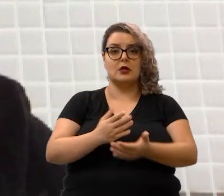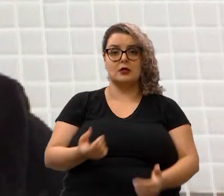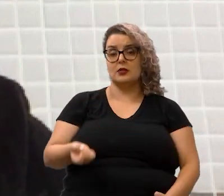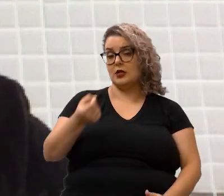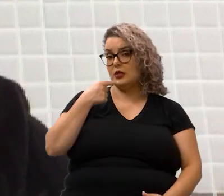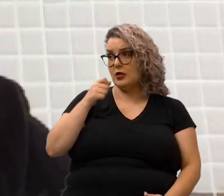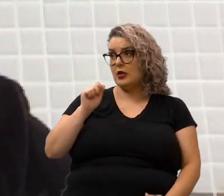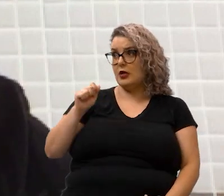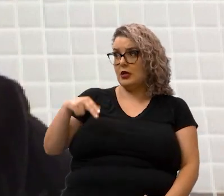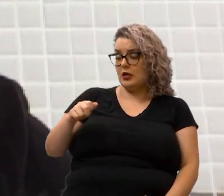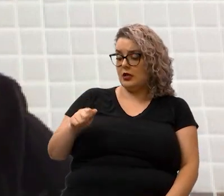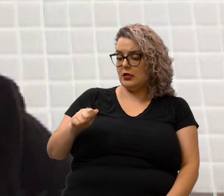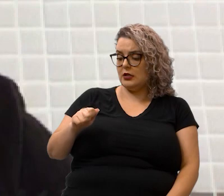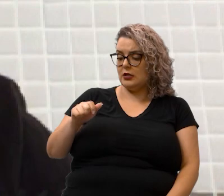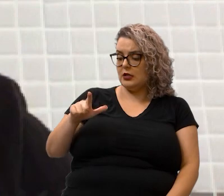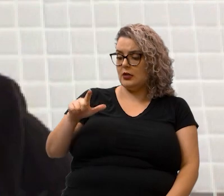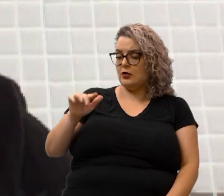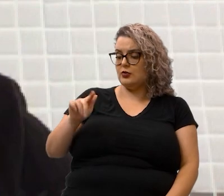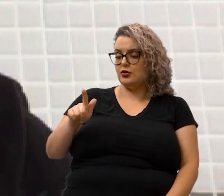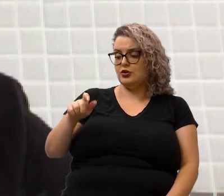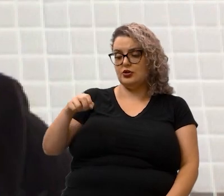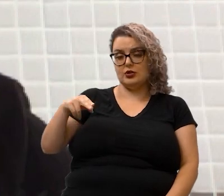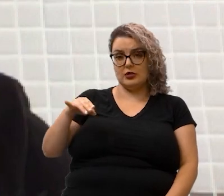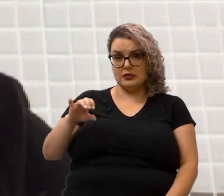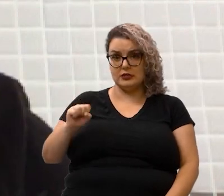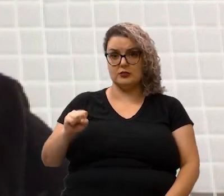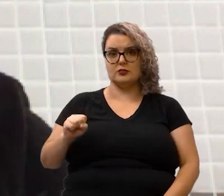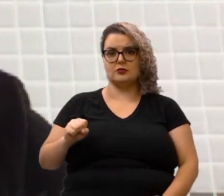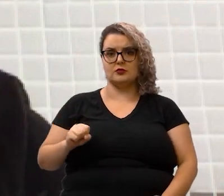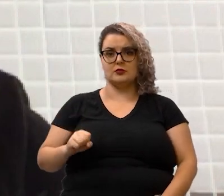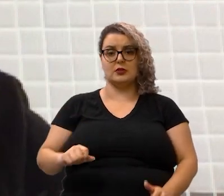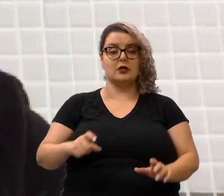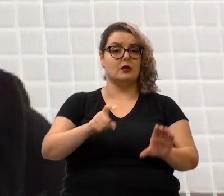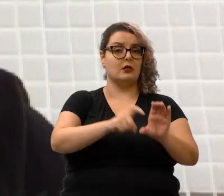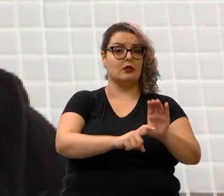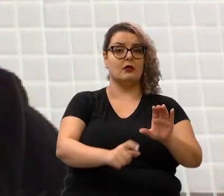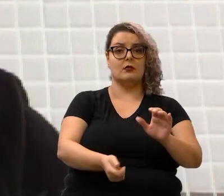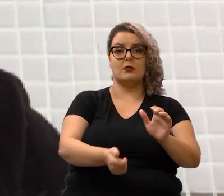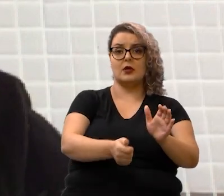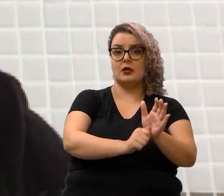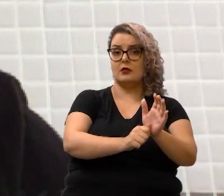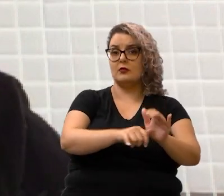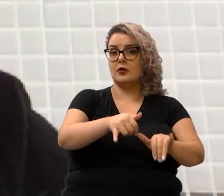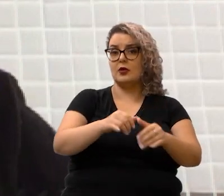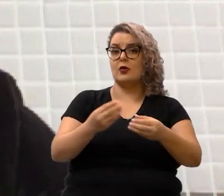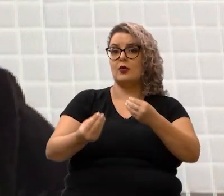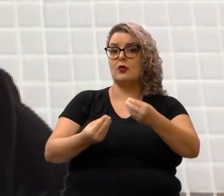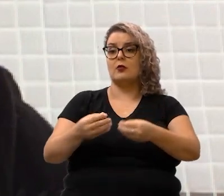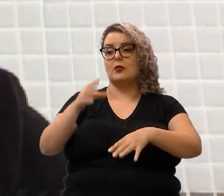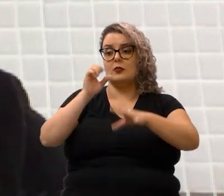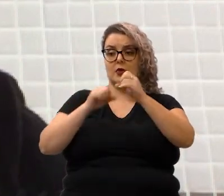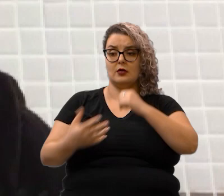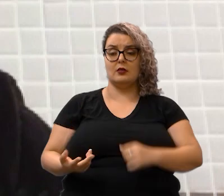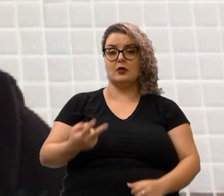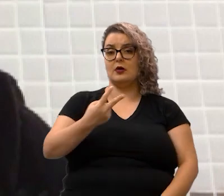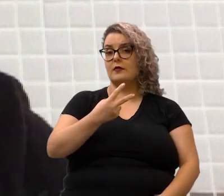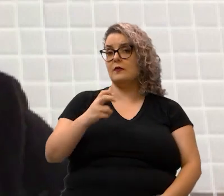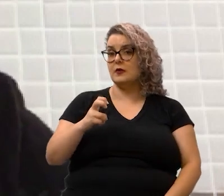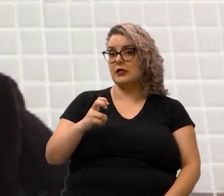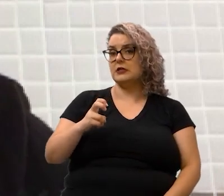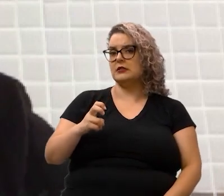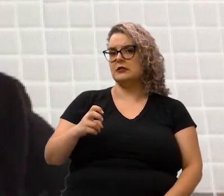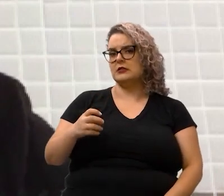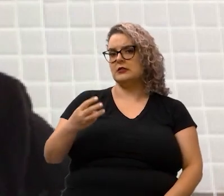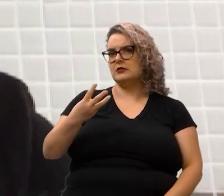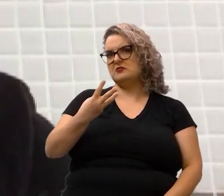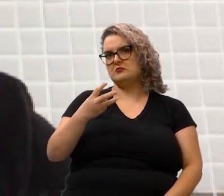de tomar analgésicos, eles ficam dependentes químicos. A gente, muitas vezes, como é que eu aprendi isso? Da pior maneira. Isso há 25, 30